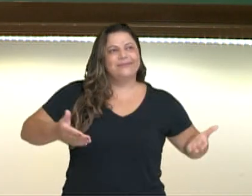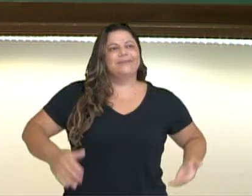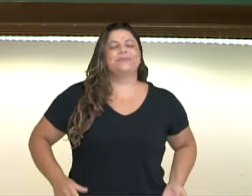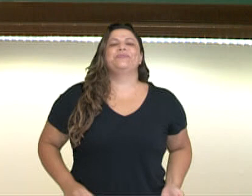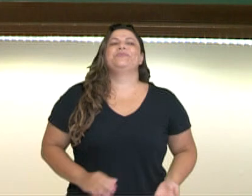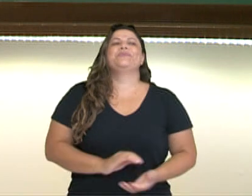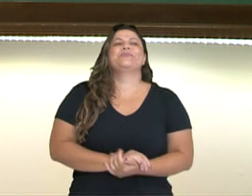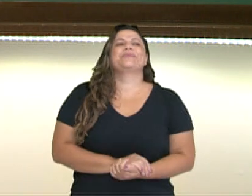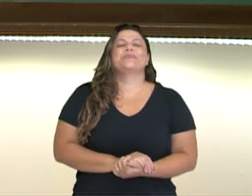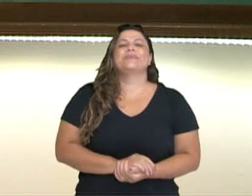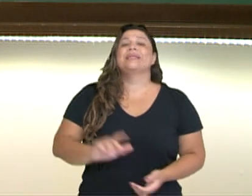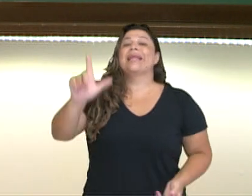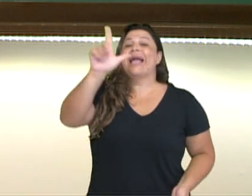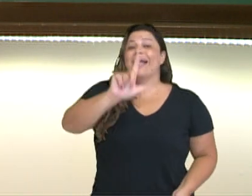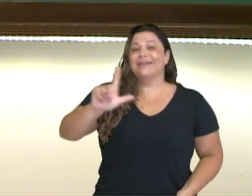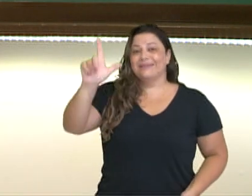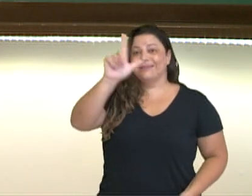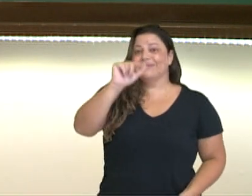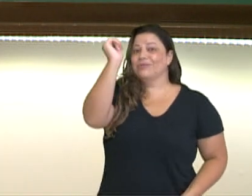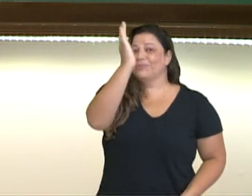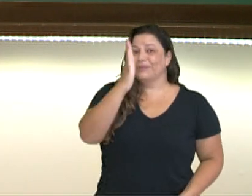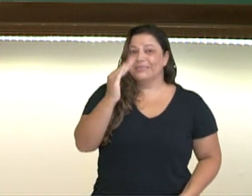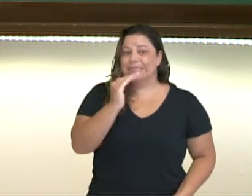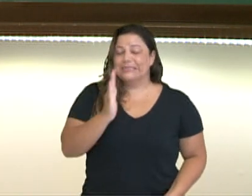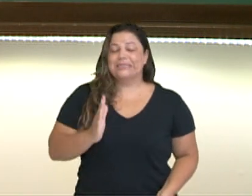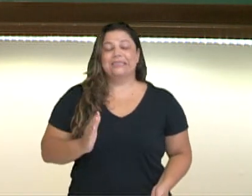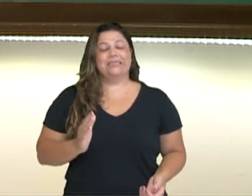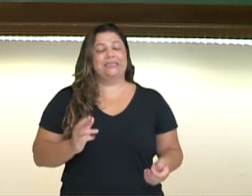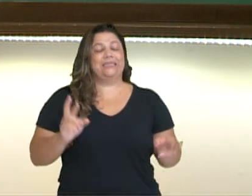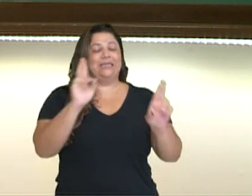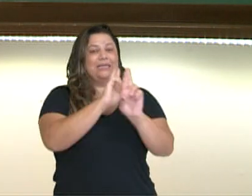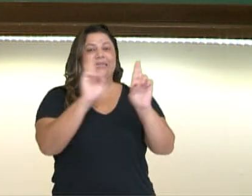A literatura brasileira é rica nessas relações